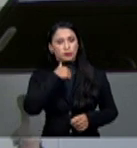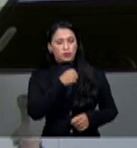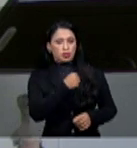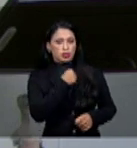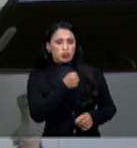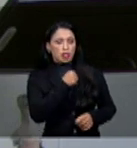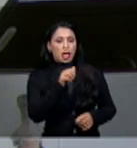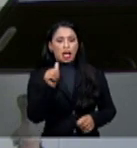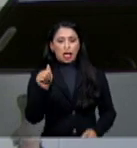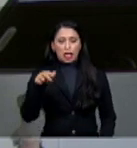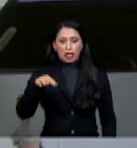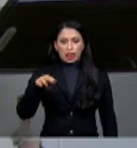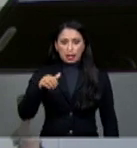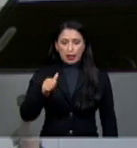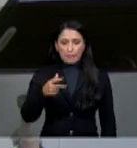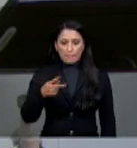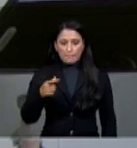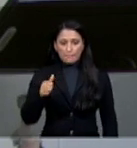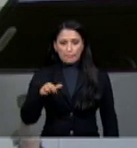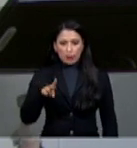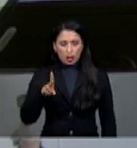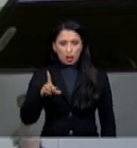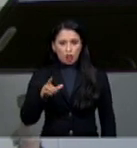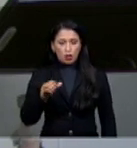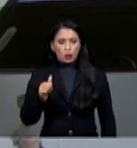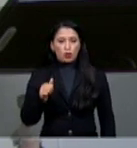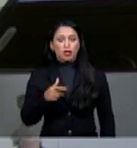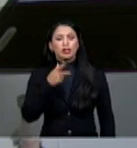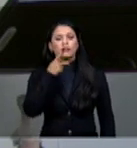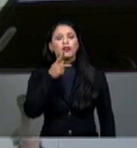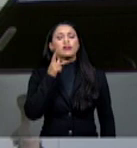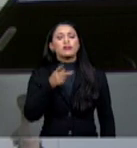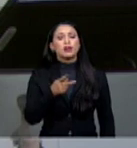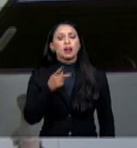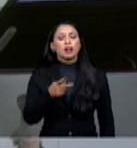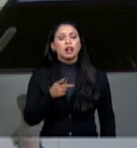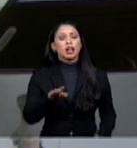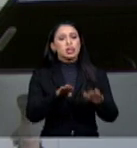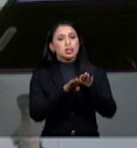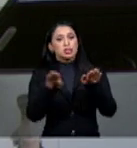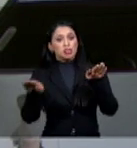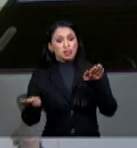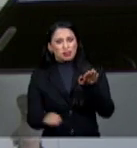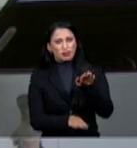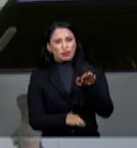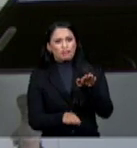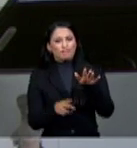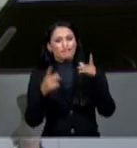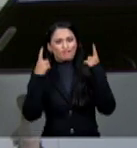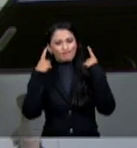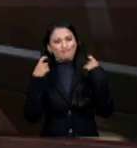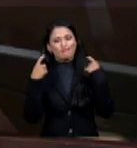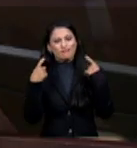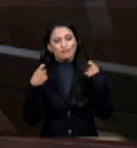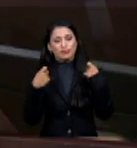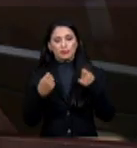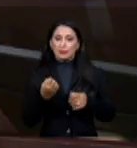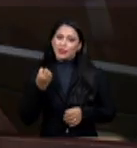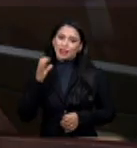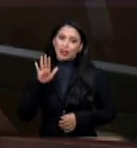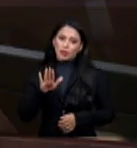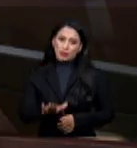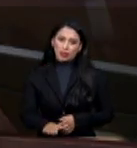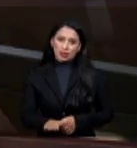Ana Paula Araújo, para sua manifestação sobre a desigualdade que violenta. Boa tarde,